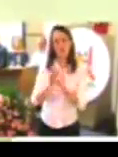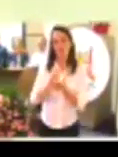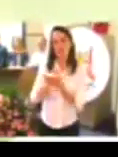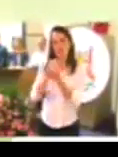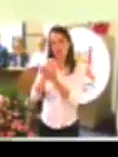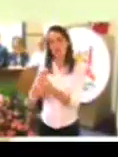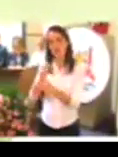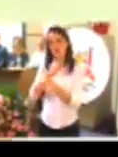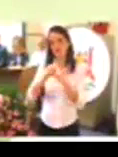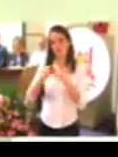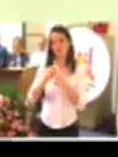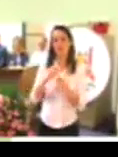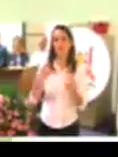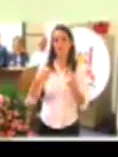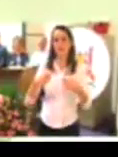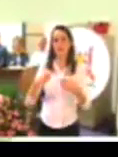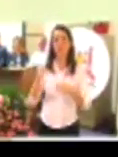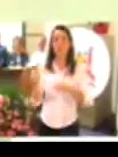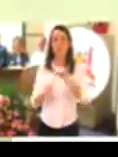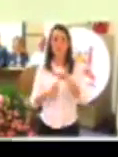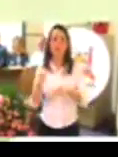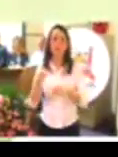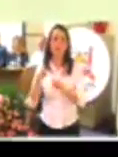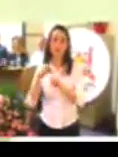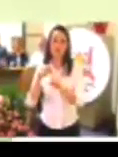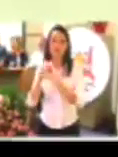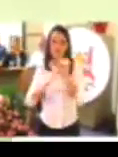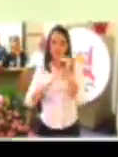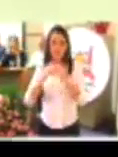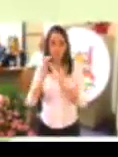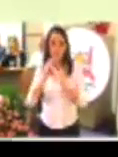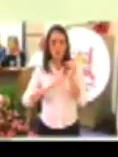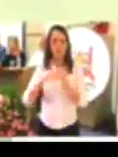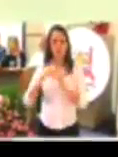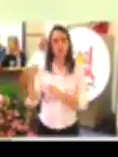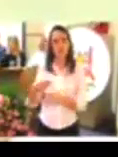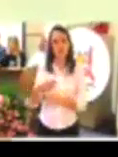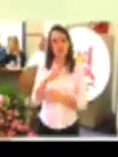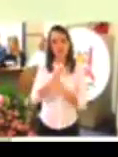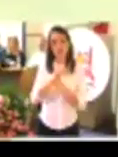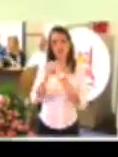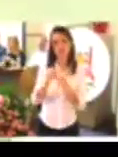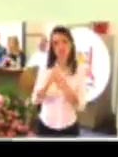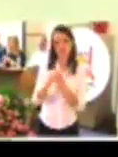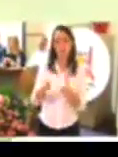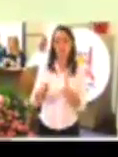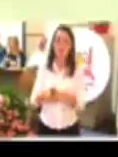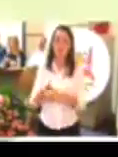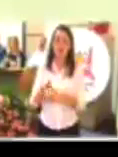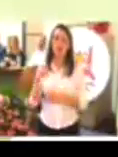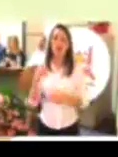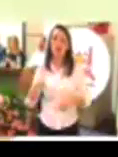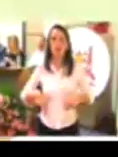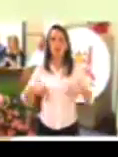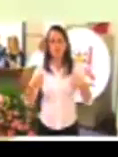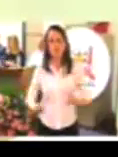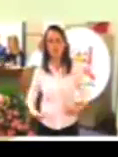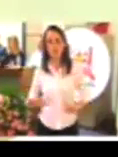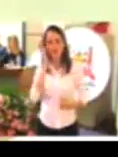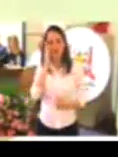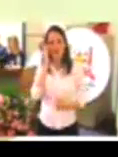a formação de seres humanos envolvidos na construção de uma nova sociedade, seres humanos